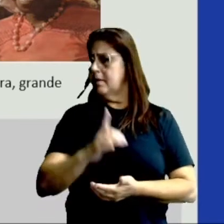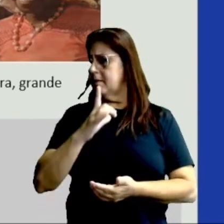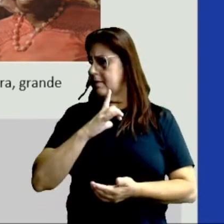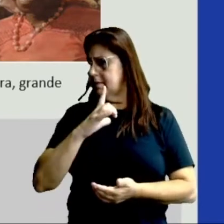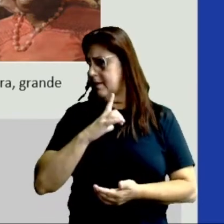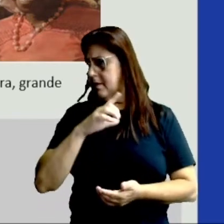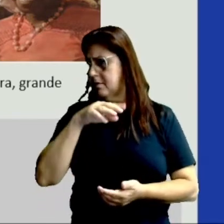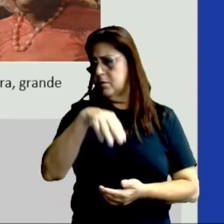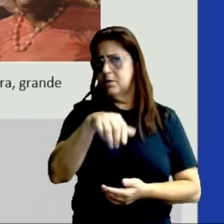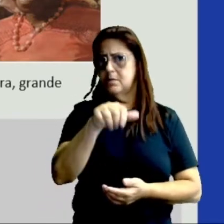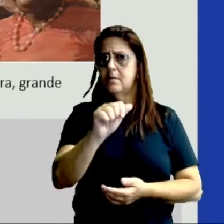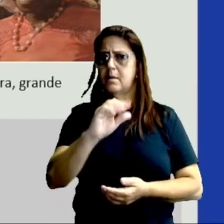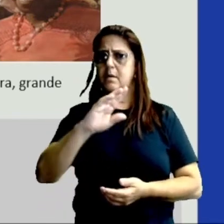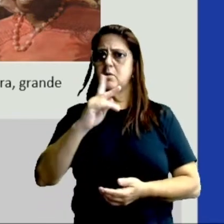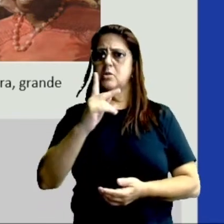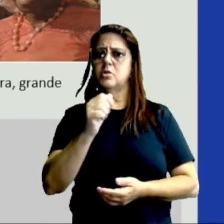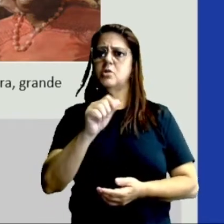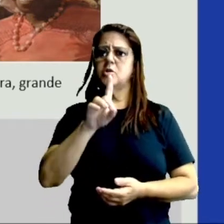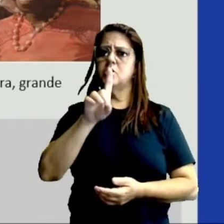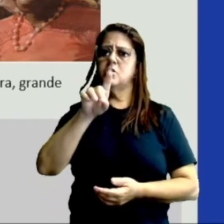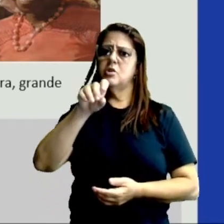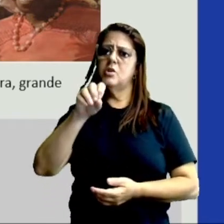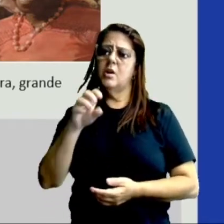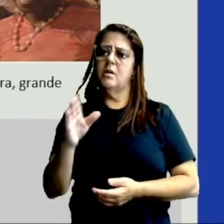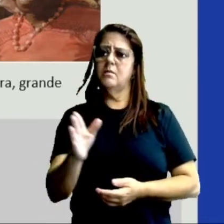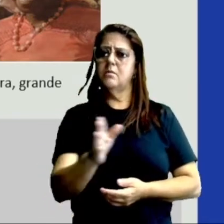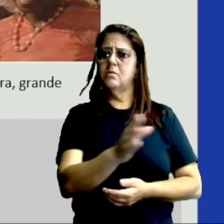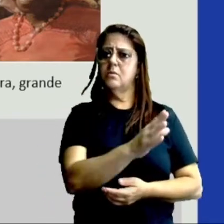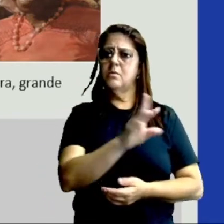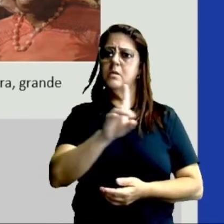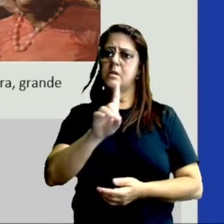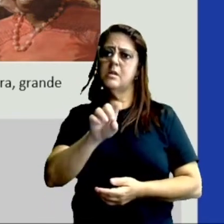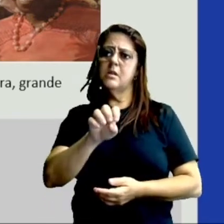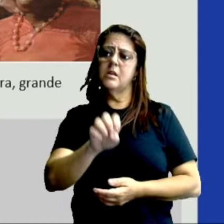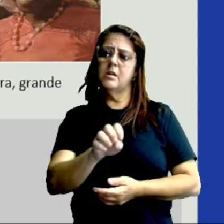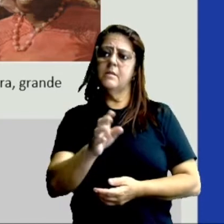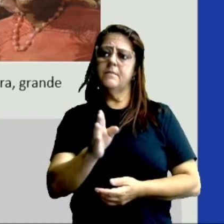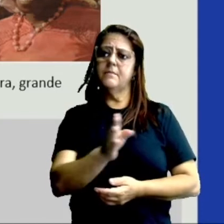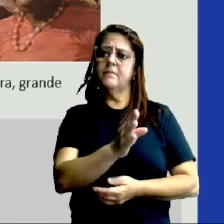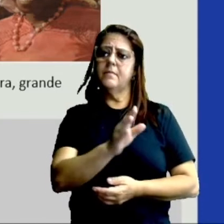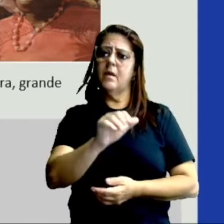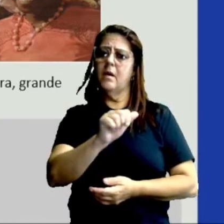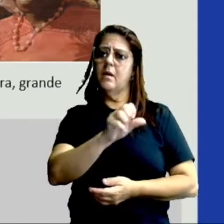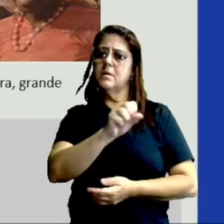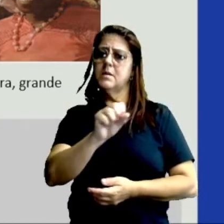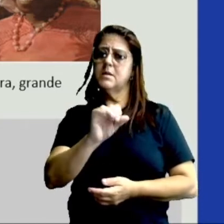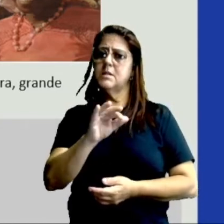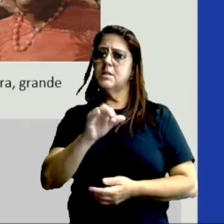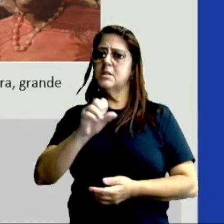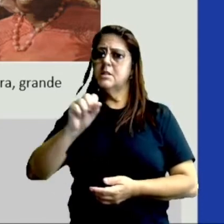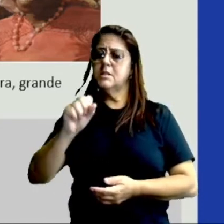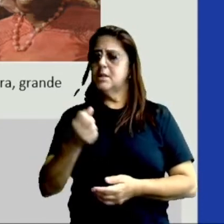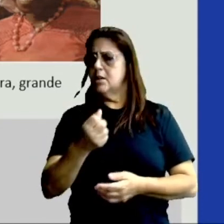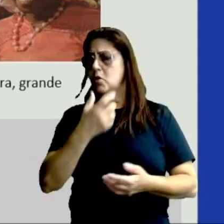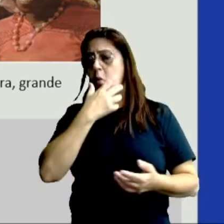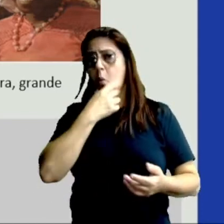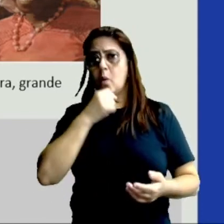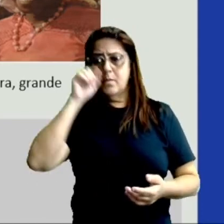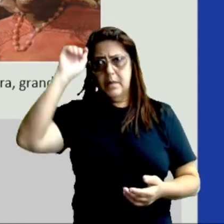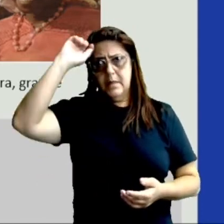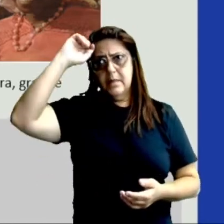Antonieta a gente tem Machado de Assis que é um grande nome da literatura brasileira que durante muito tempo a sua identidade Negra